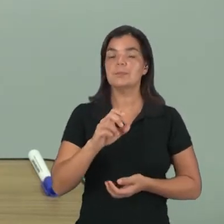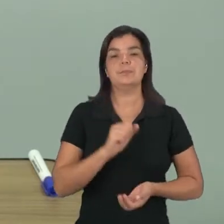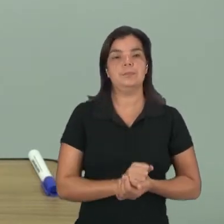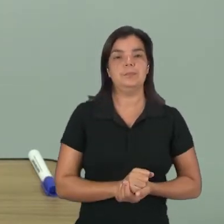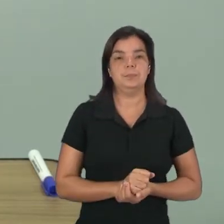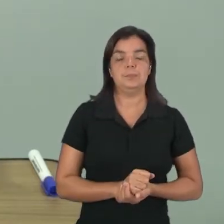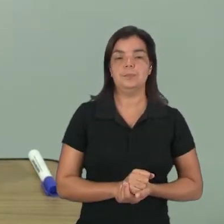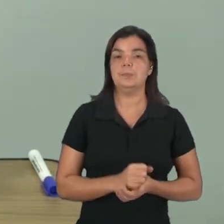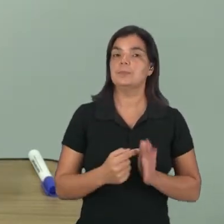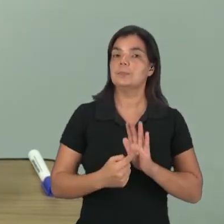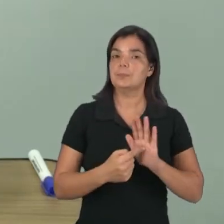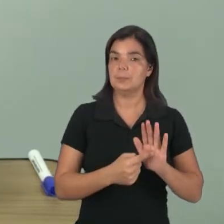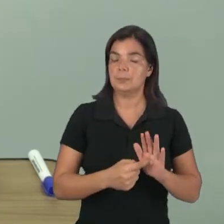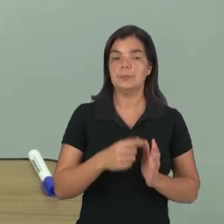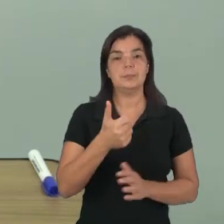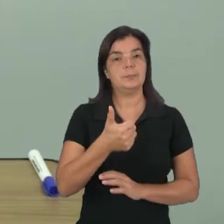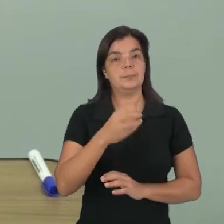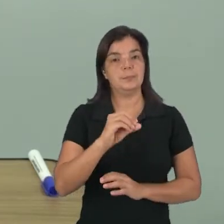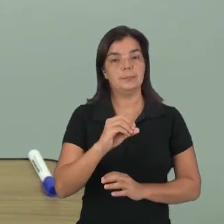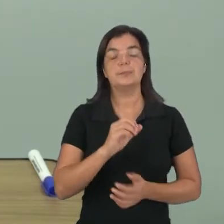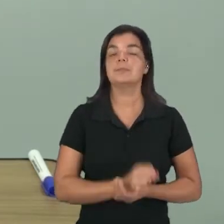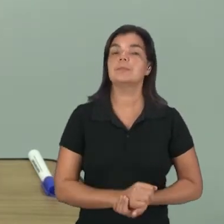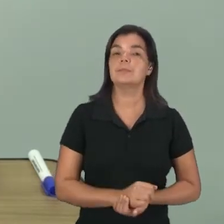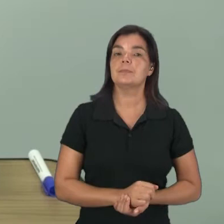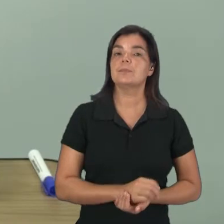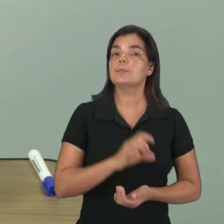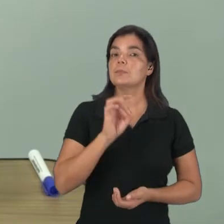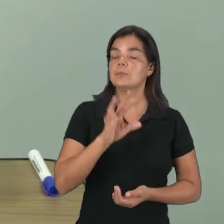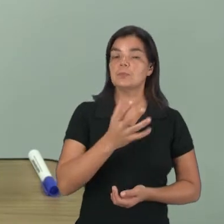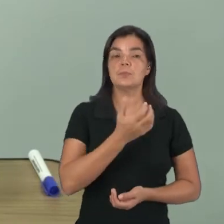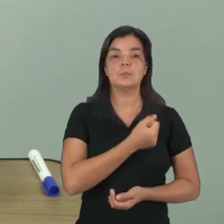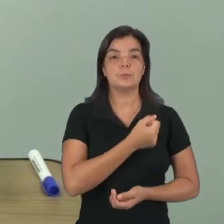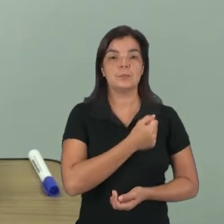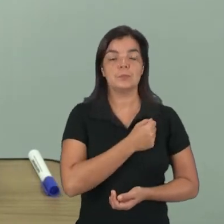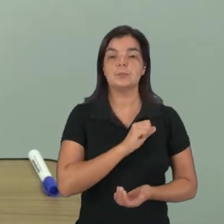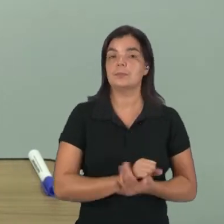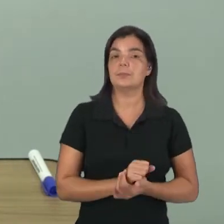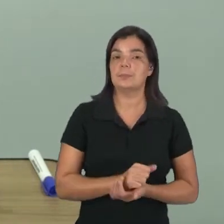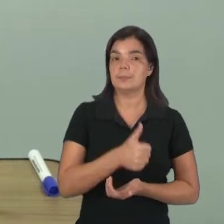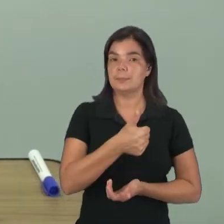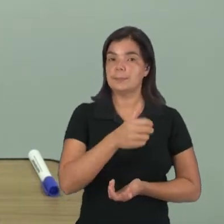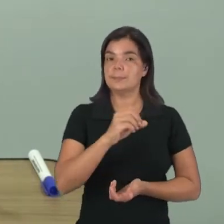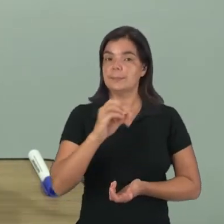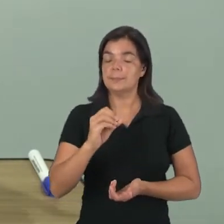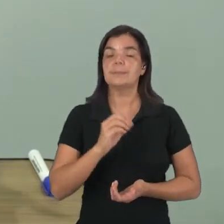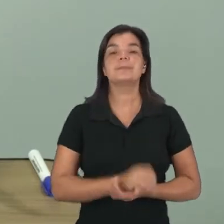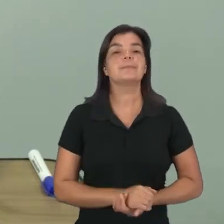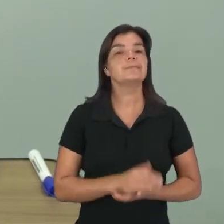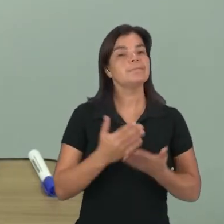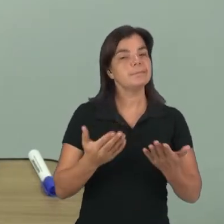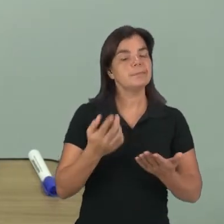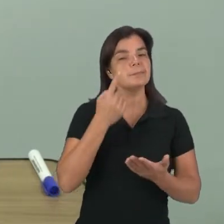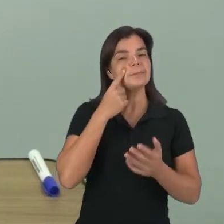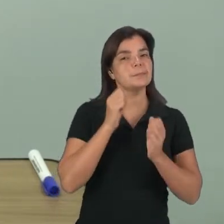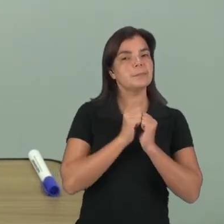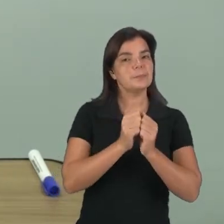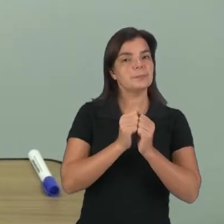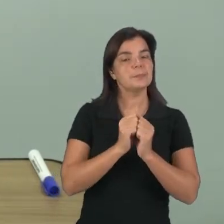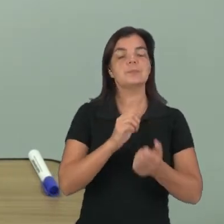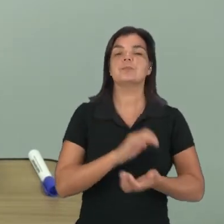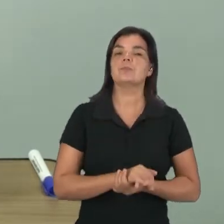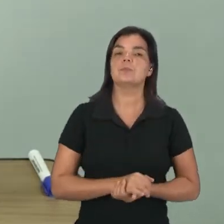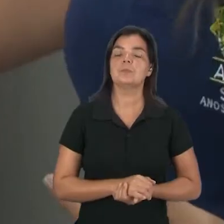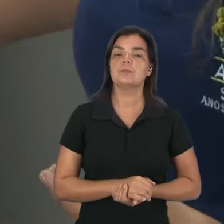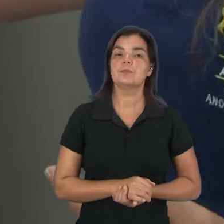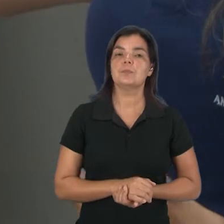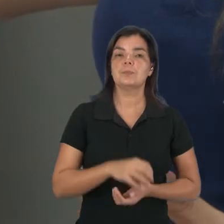o número que representa a ordem das dezenas e ficará ali o número que representa a ordem das centenas. Então, vamos juntos. Esse